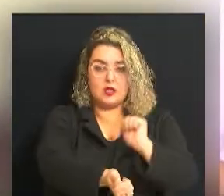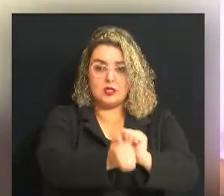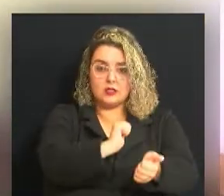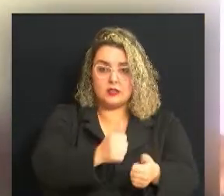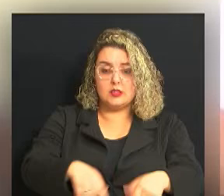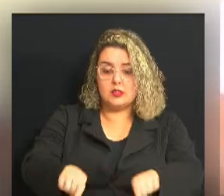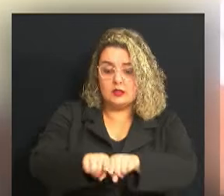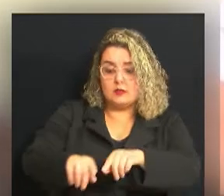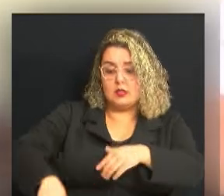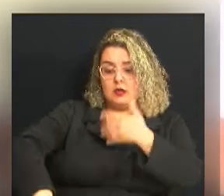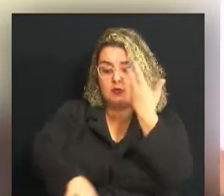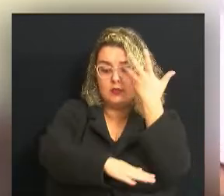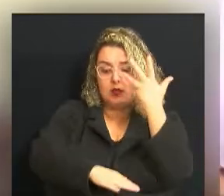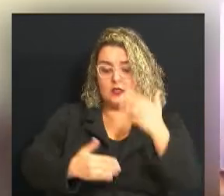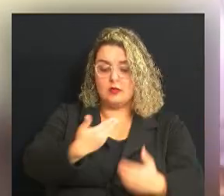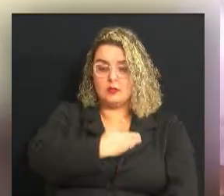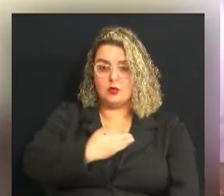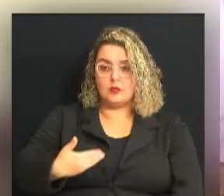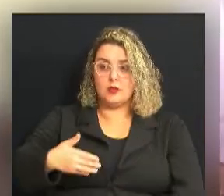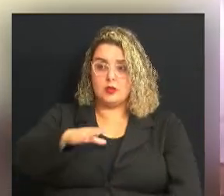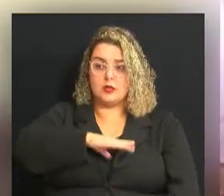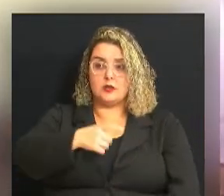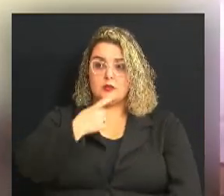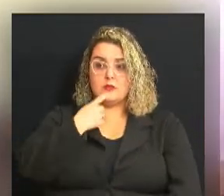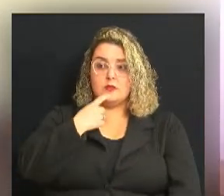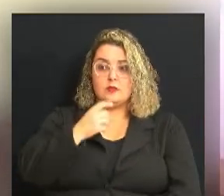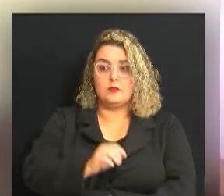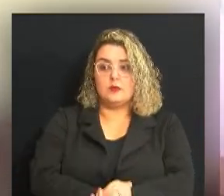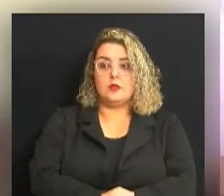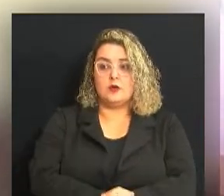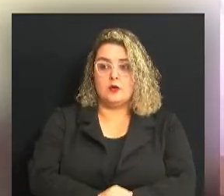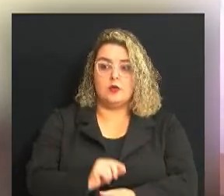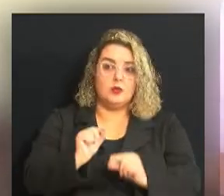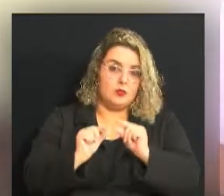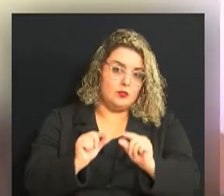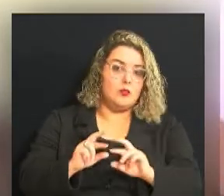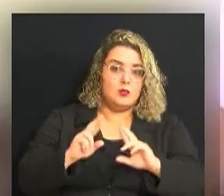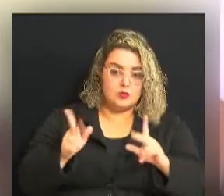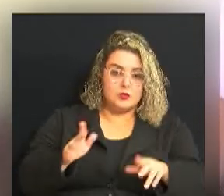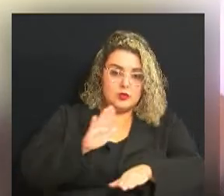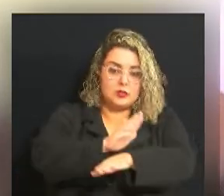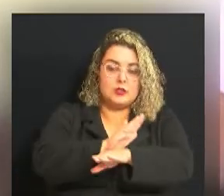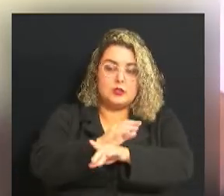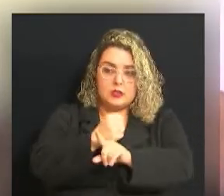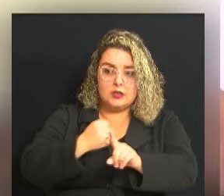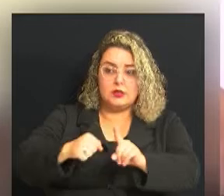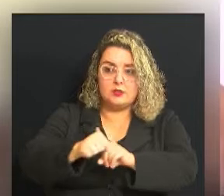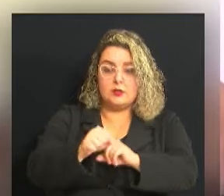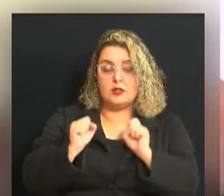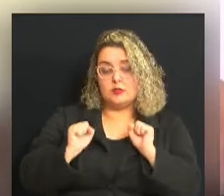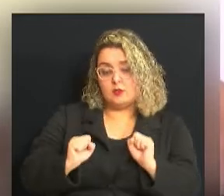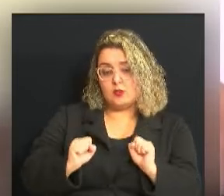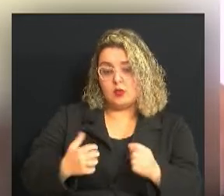praças públicas da cidade. Um pouco diferente da questão da assistência, mas a gente poder aqui